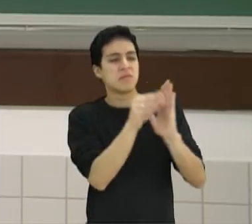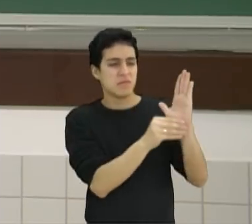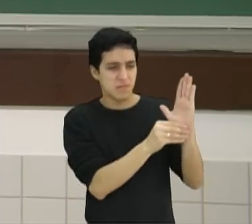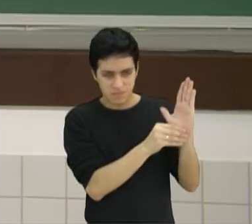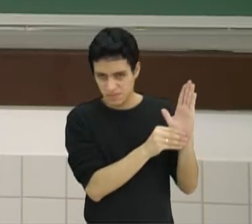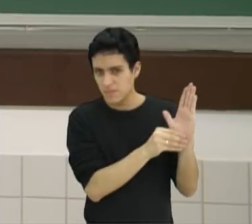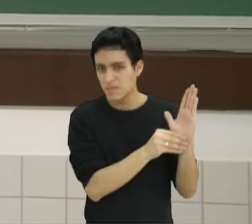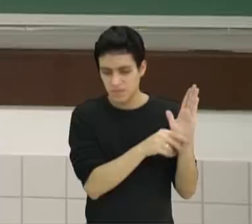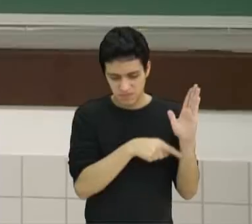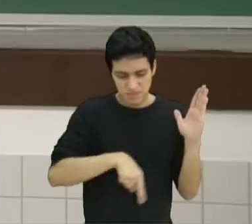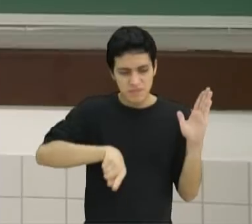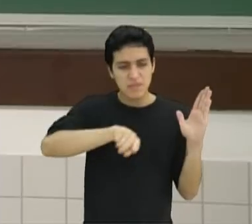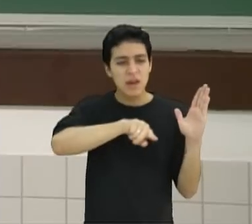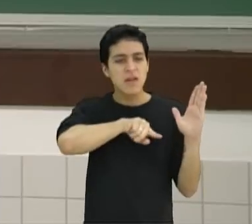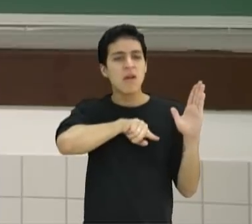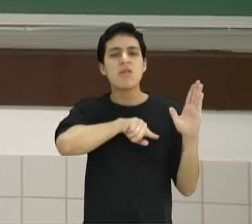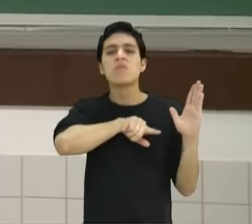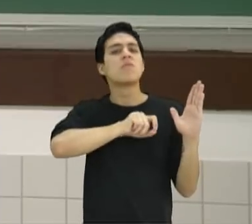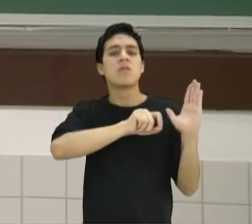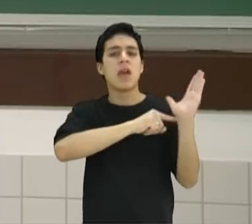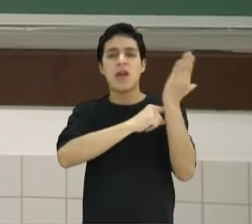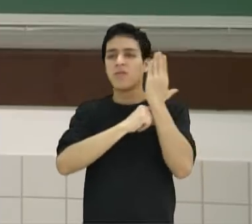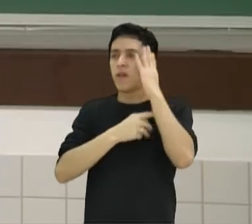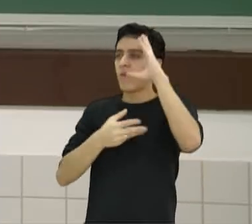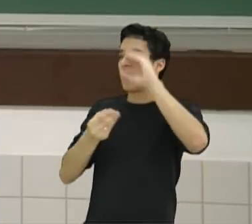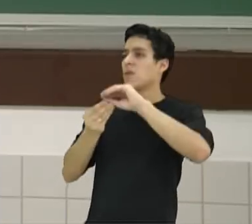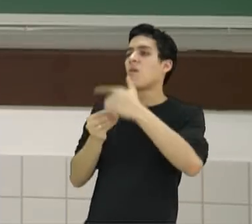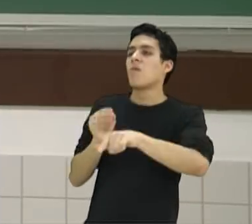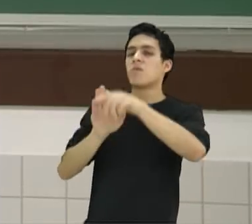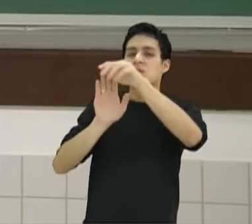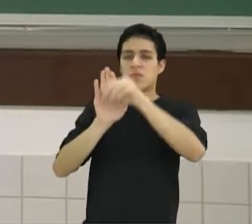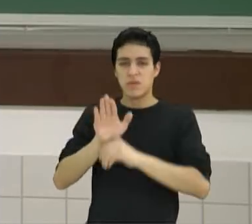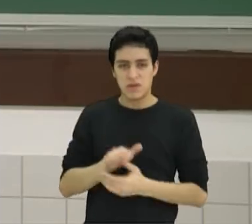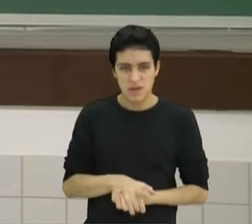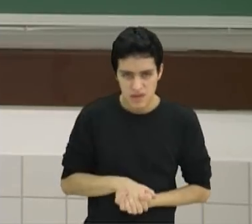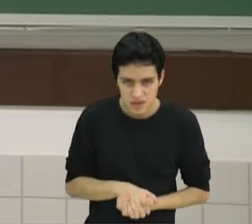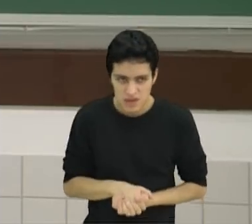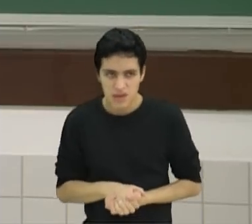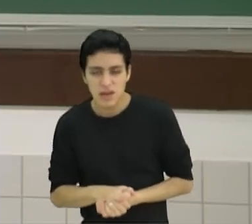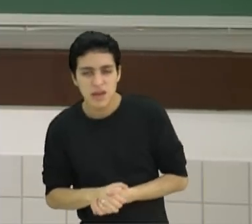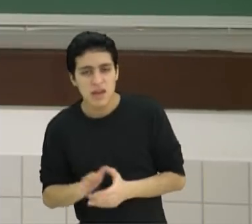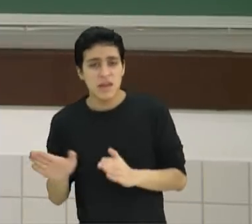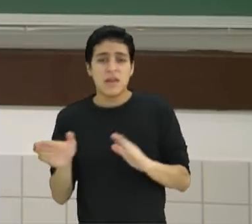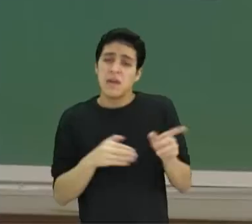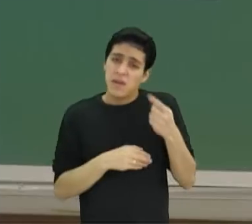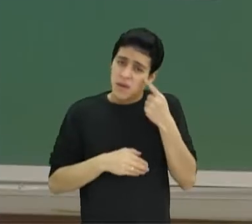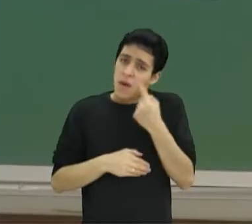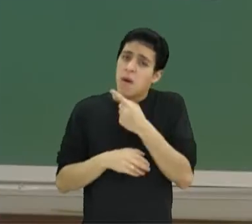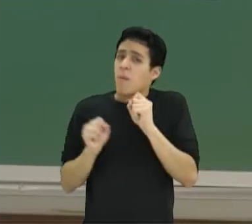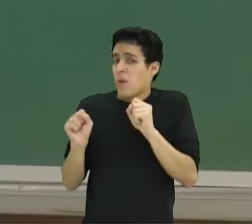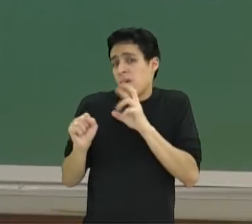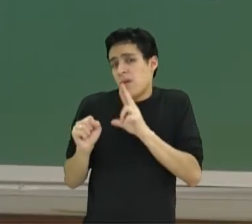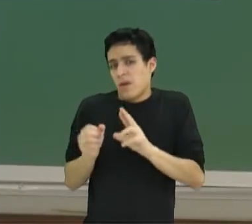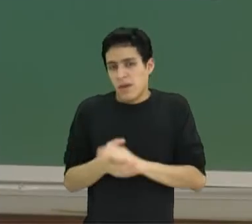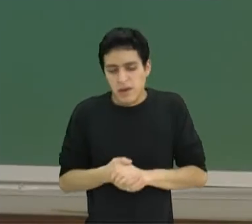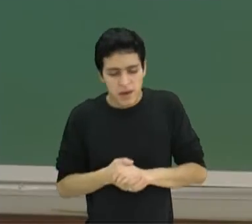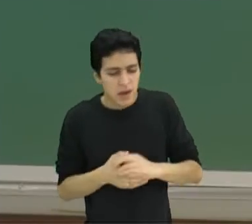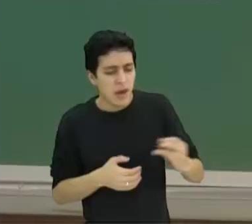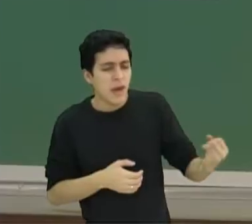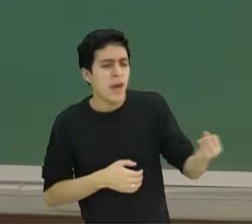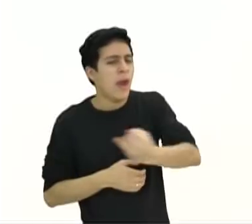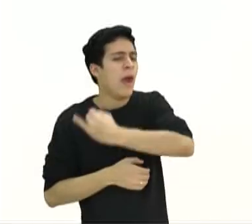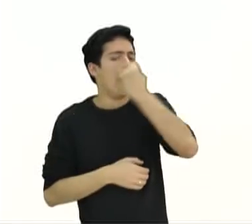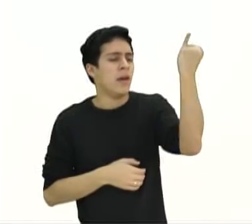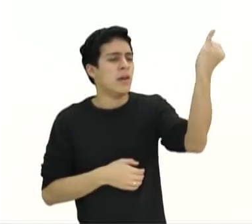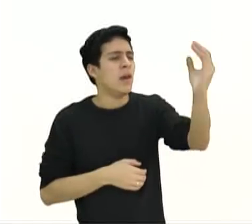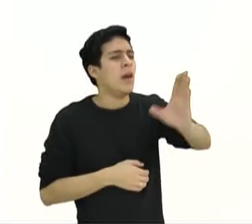conteúdos para interpretar outros conteúdos. Vejamos aqui a possibilidade de resposta. A importância de conhecer as referências